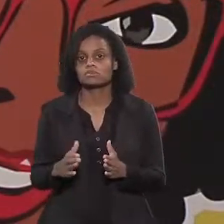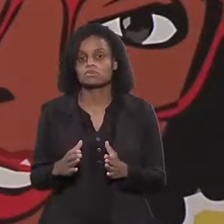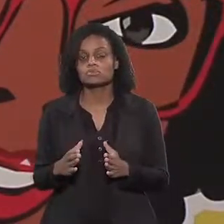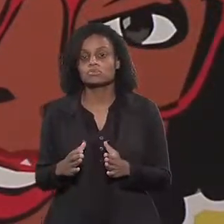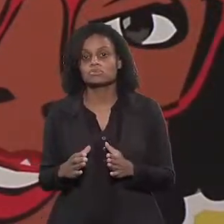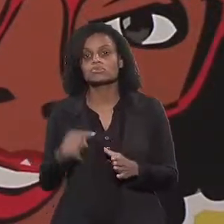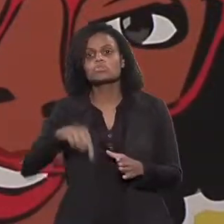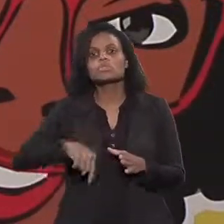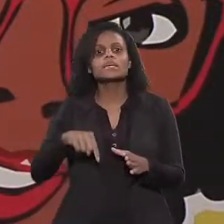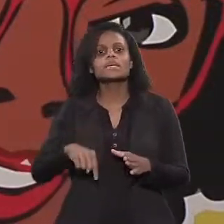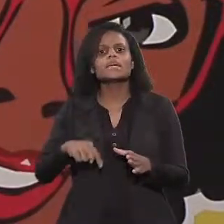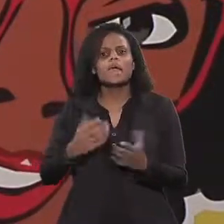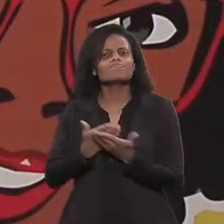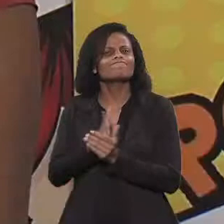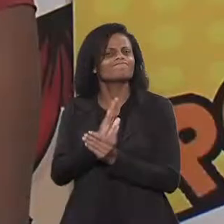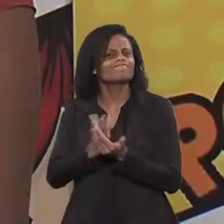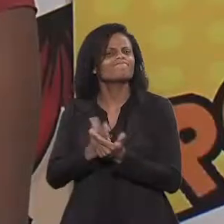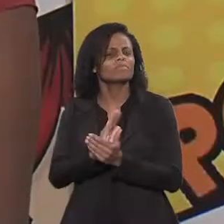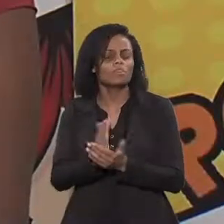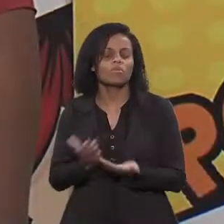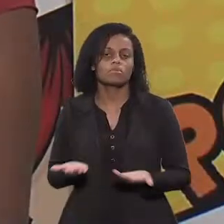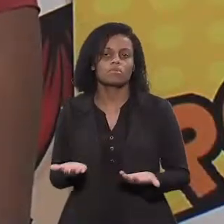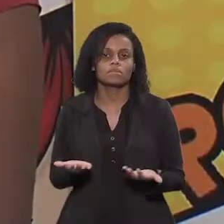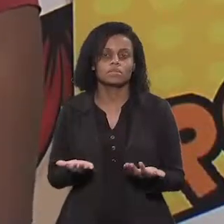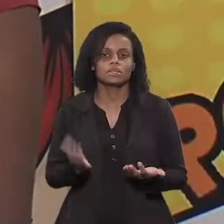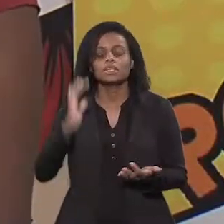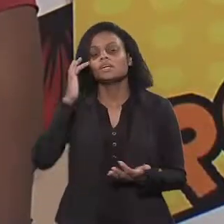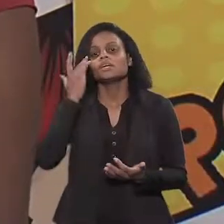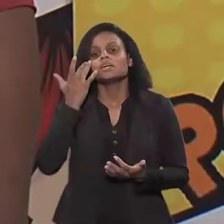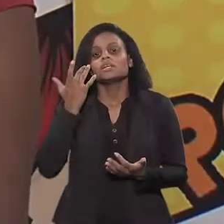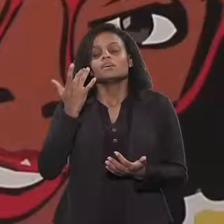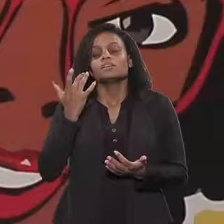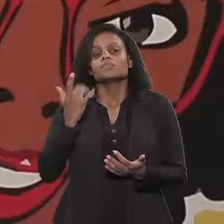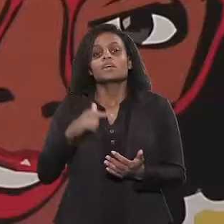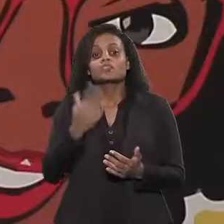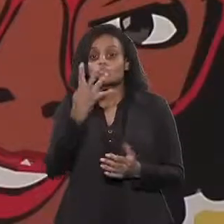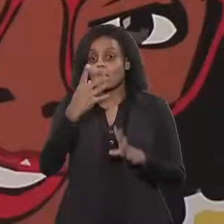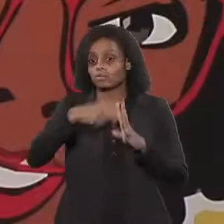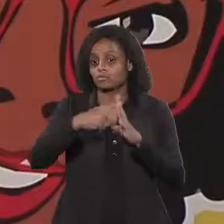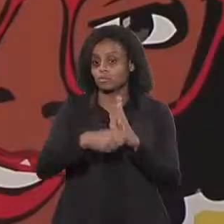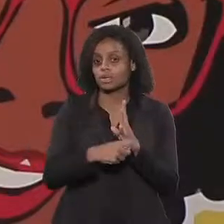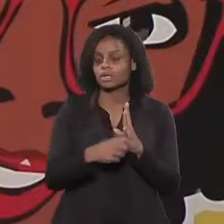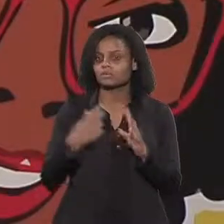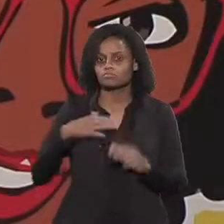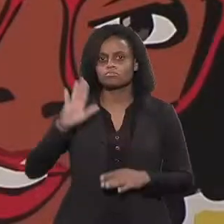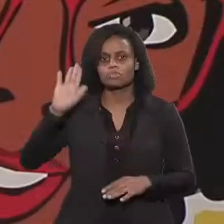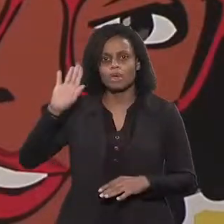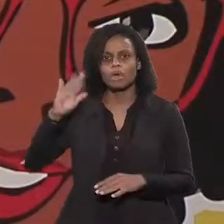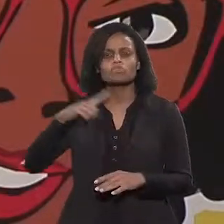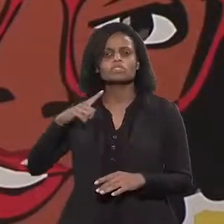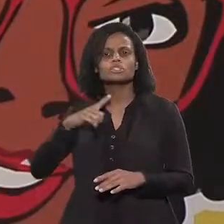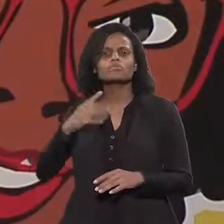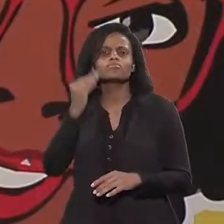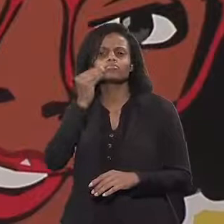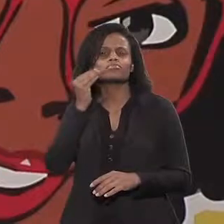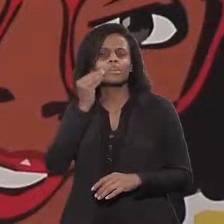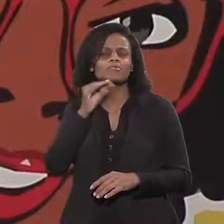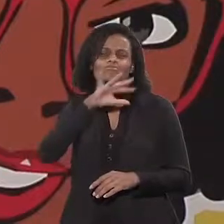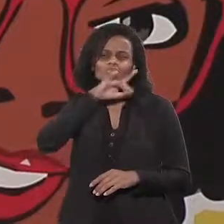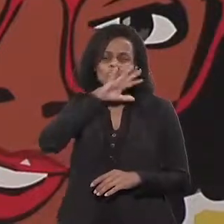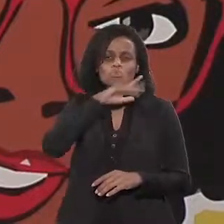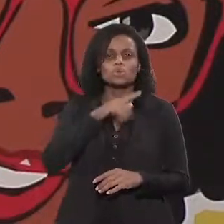aqui que incomoda, né, de alguma forma. E aí acho que nos 4 meses de mandato tive algumas